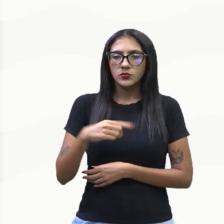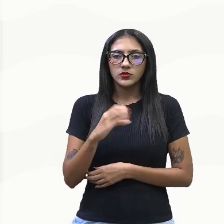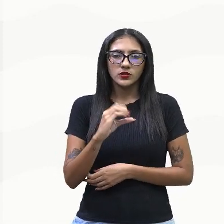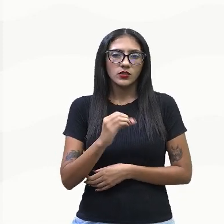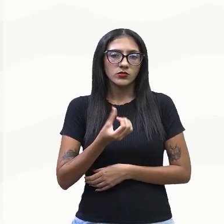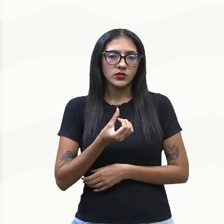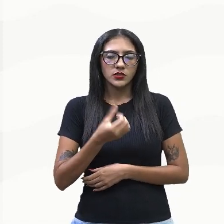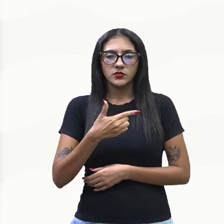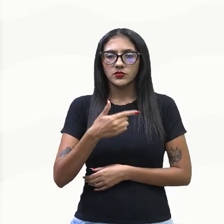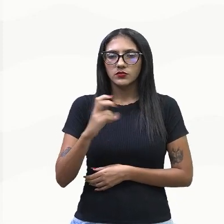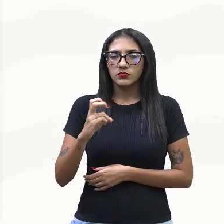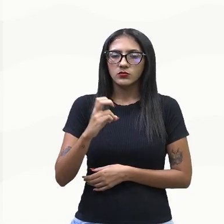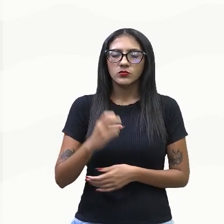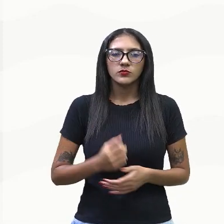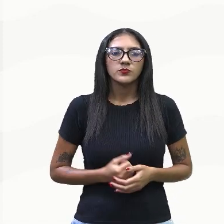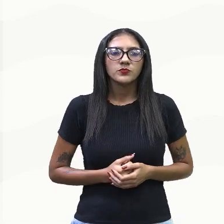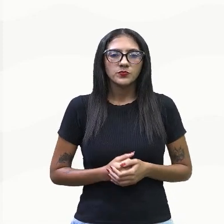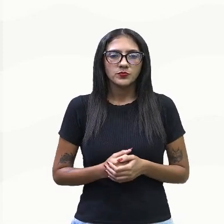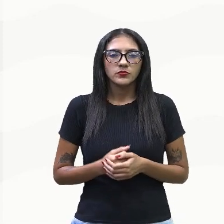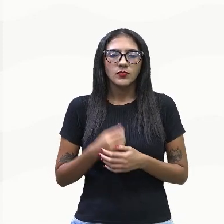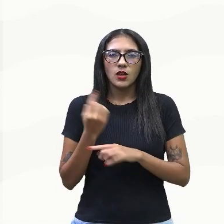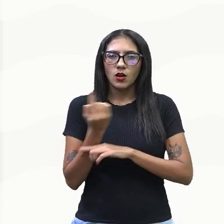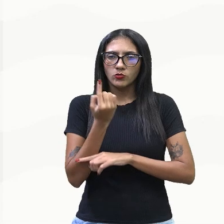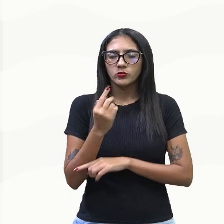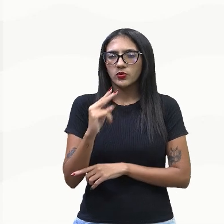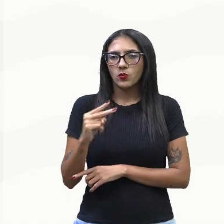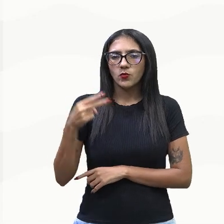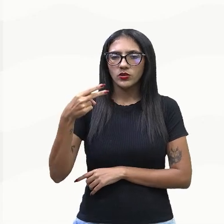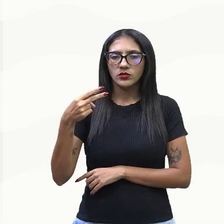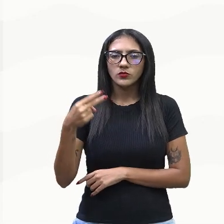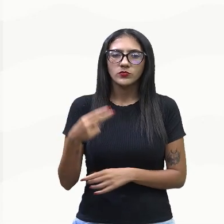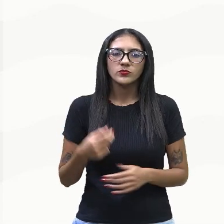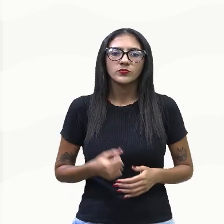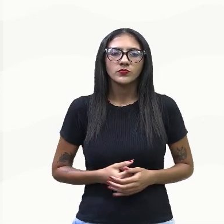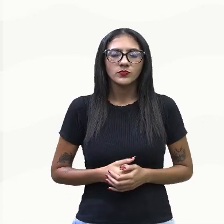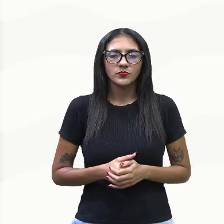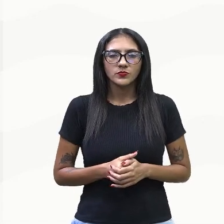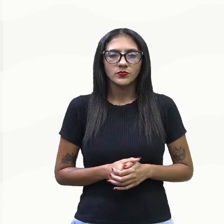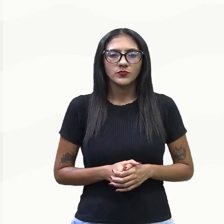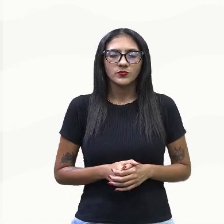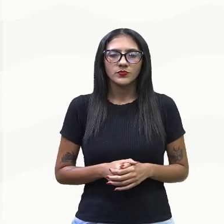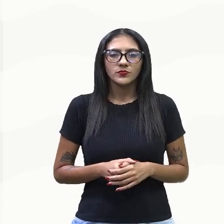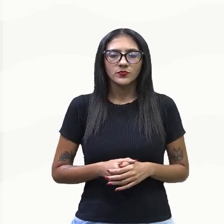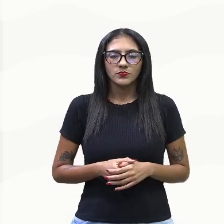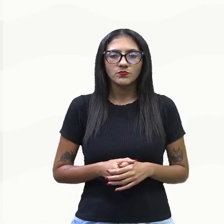3,0625, ok? É a altura vezes ao quadrado. Deu esse resultado,